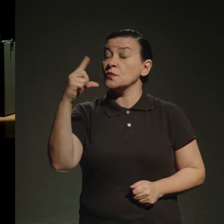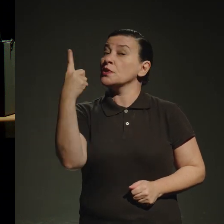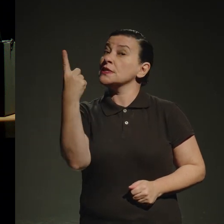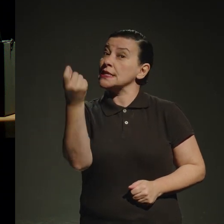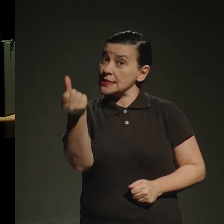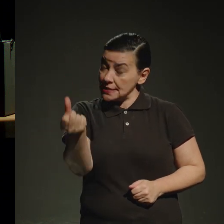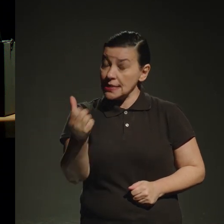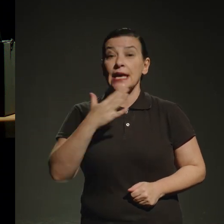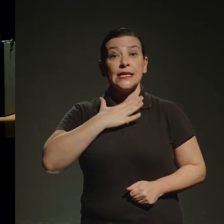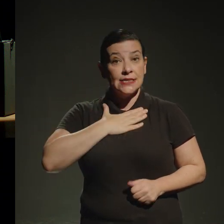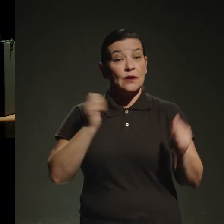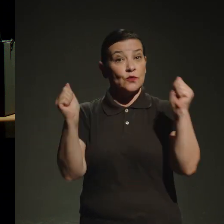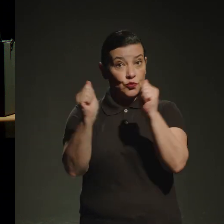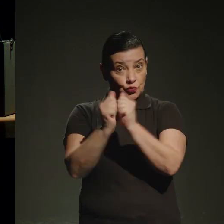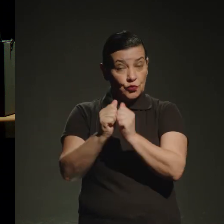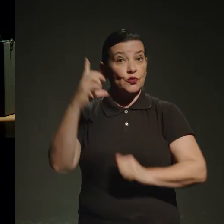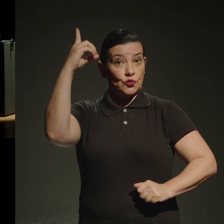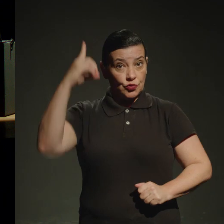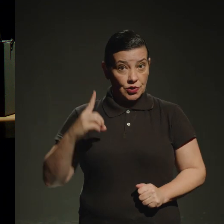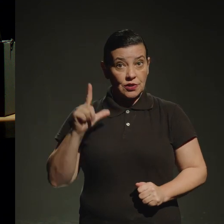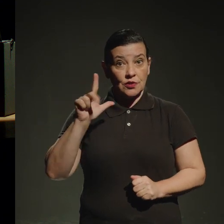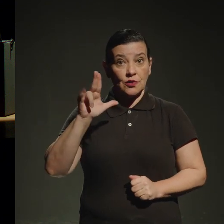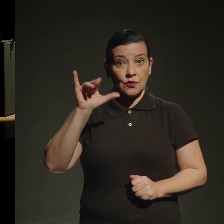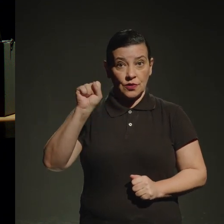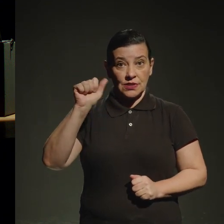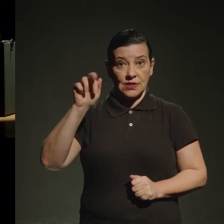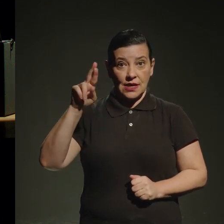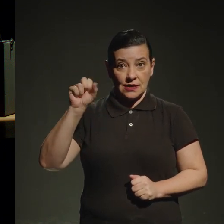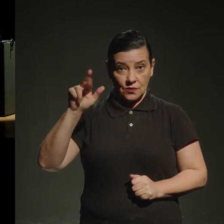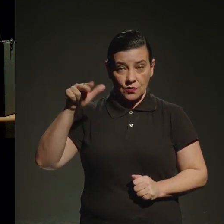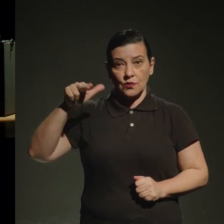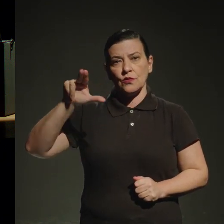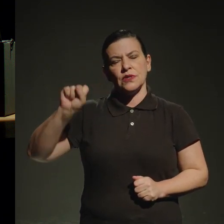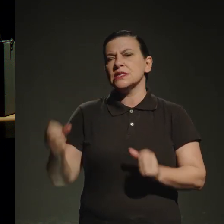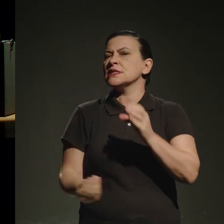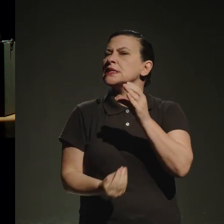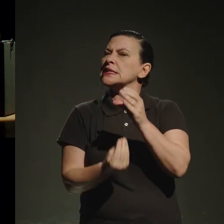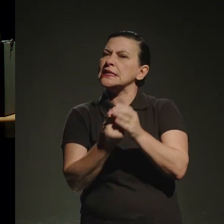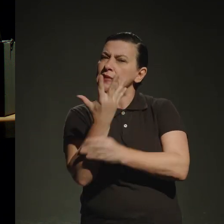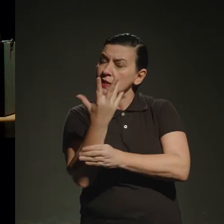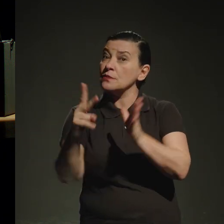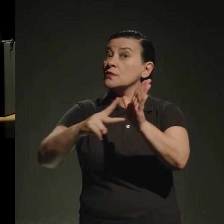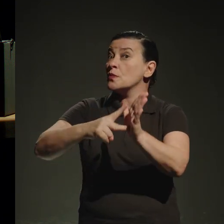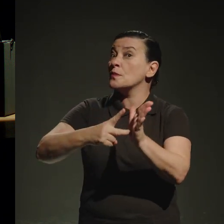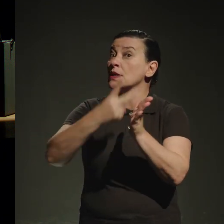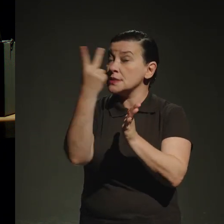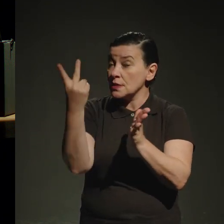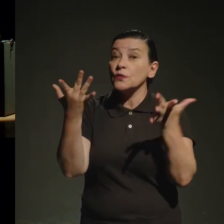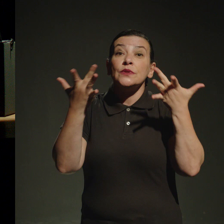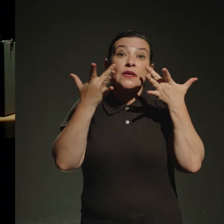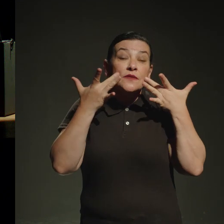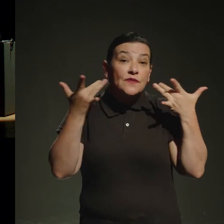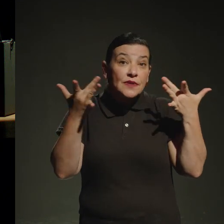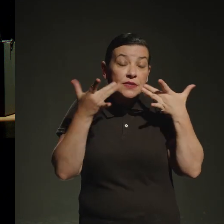acompanhados de imagens da montagem original de 1996. E agora, em 2021, a gente parte